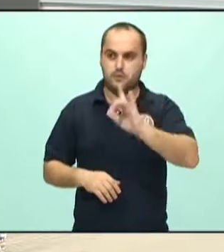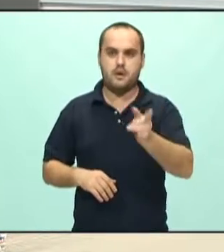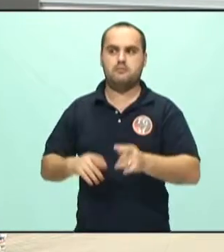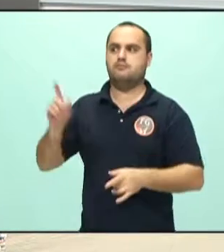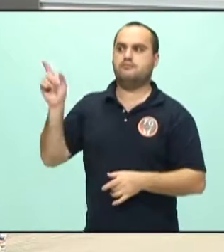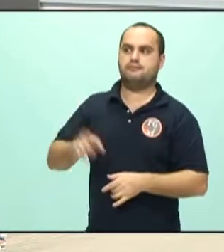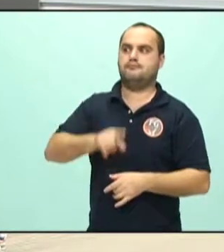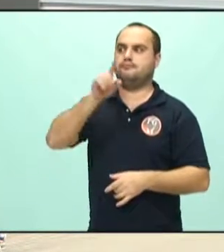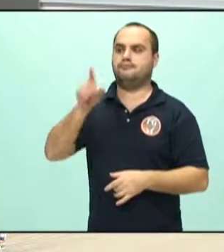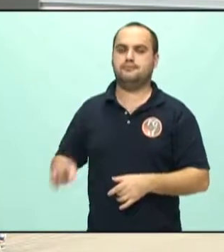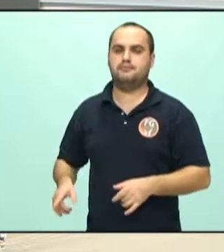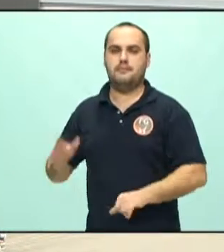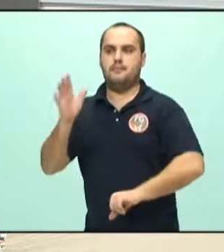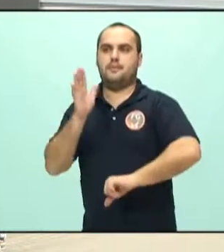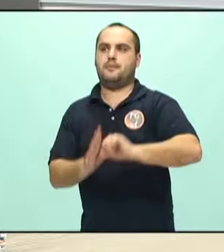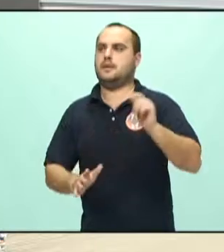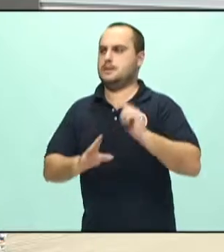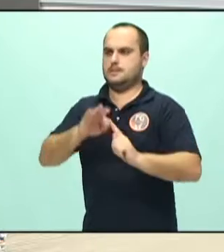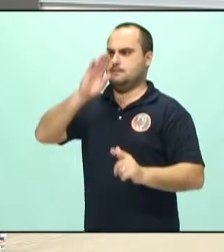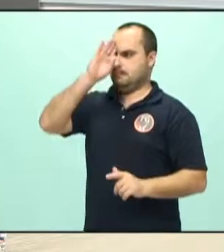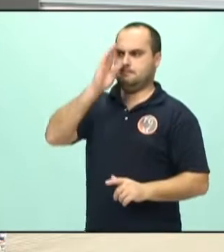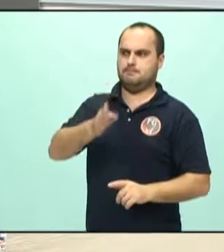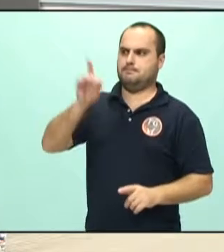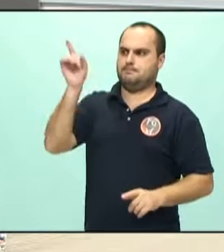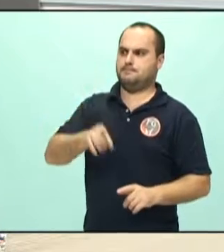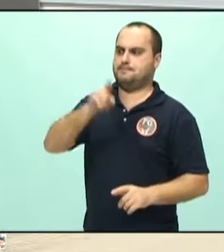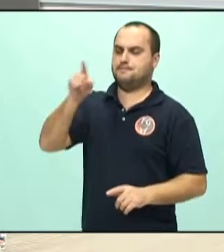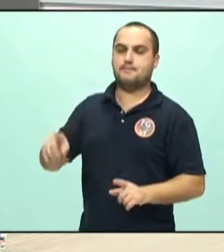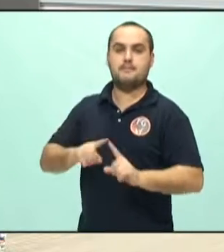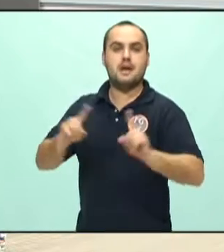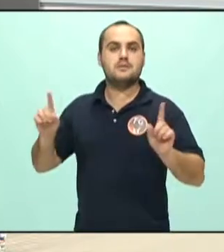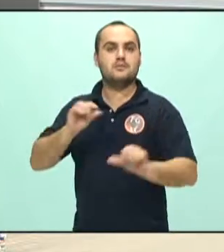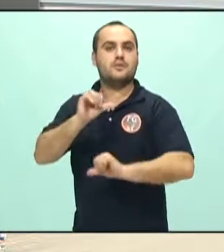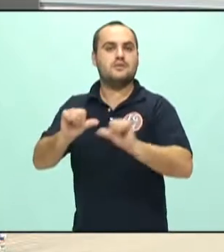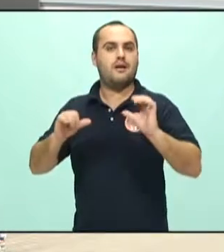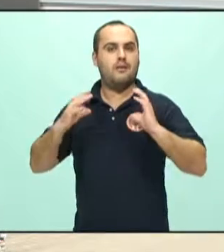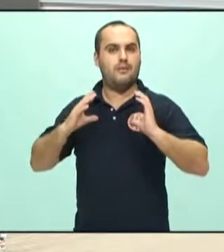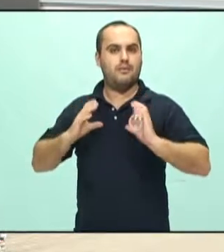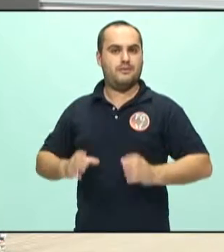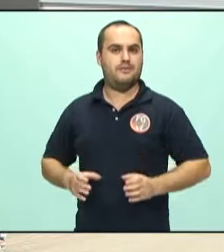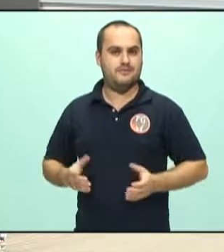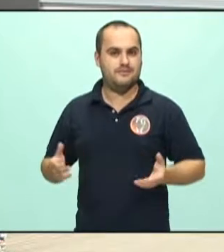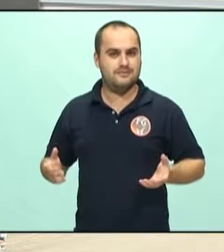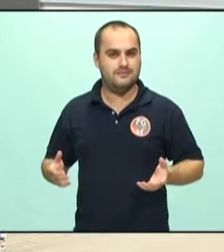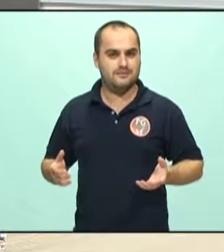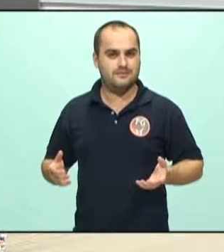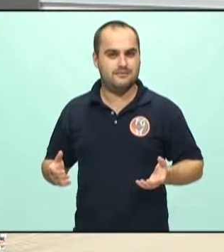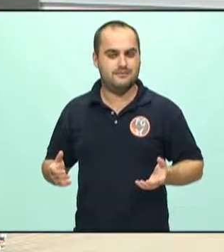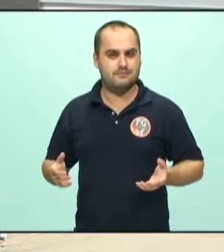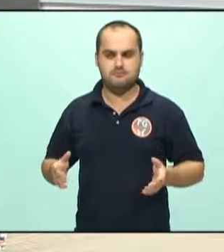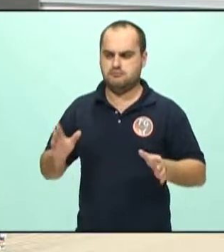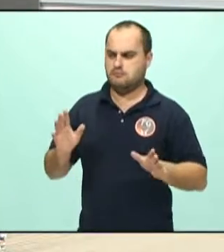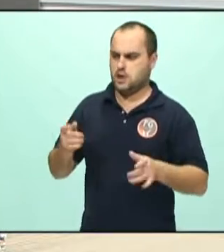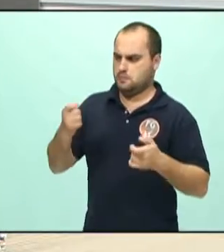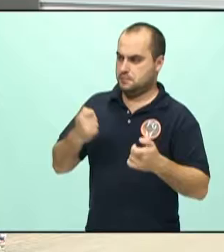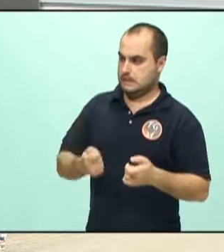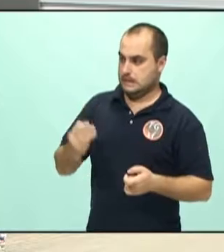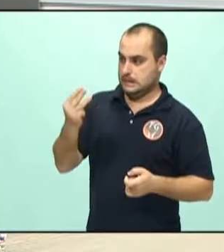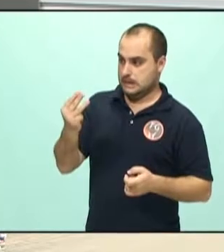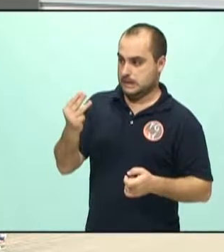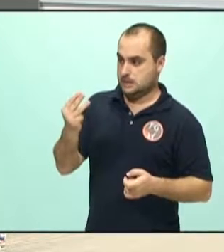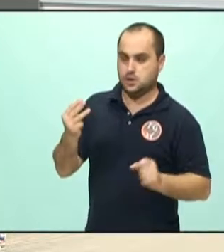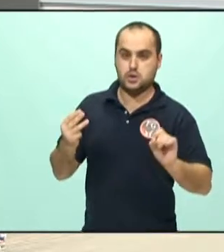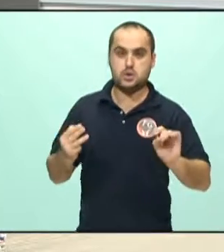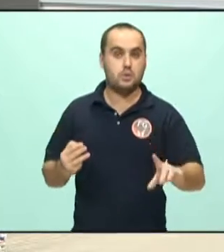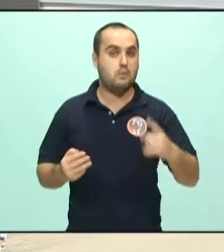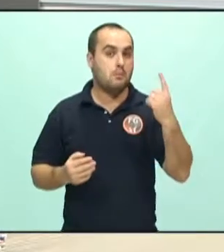exemplo o uso de sacola num primeiro momento mas começar a mudar o comportamento né eu não preciso de três sacolas né eu preciso de